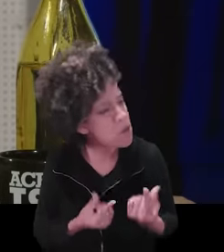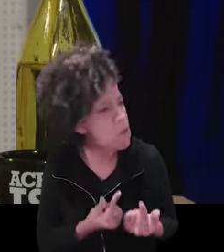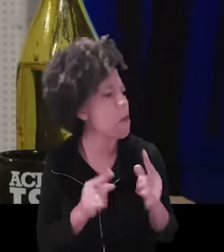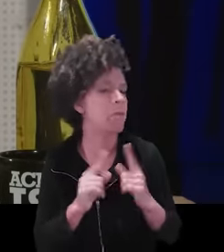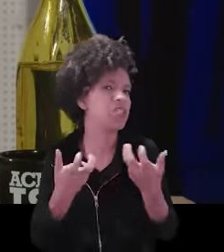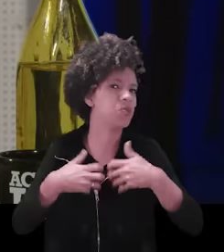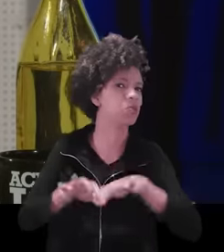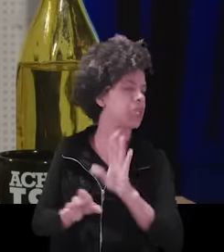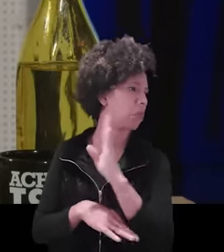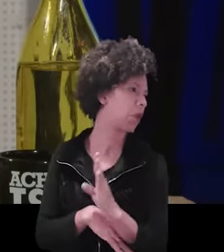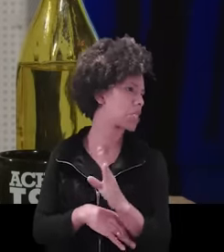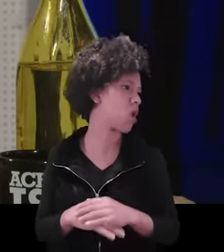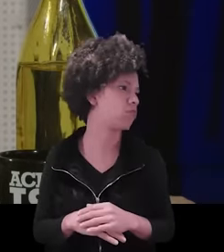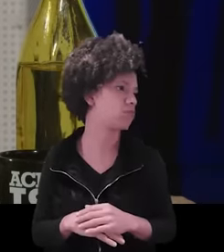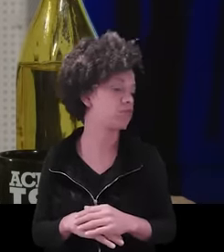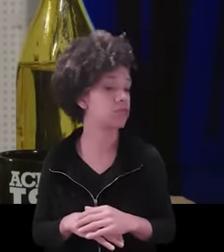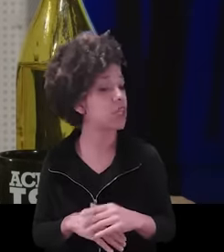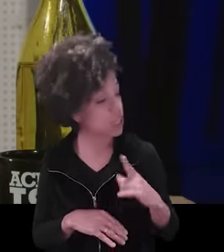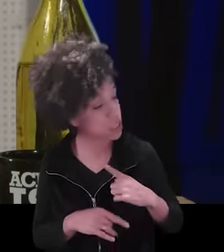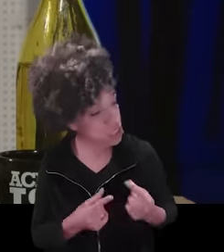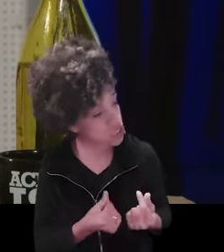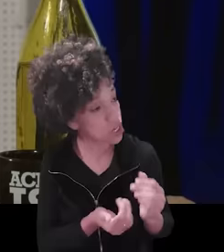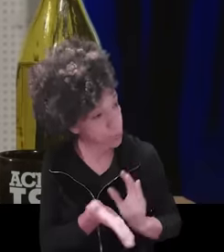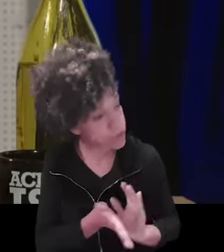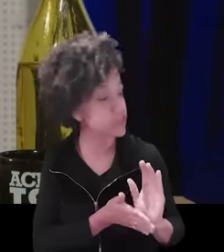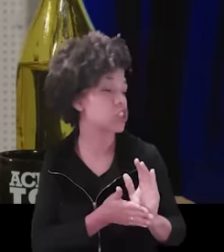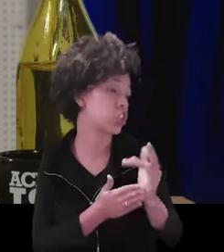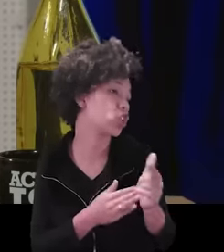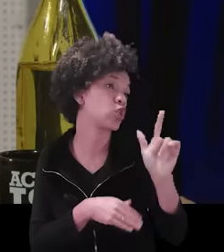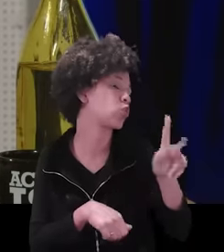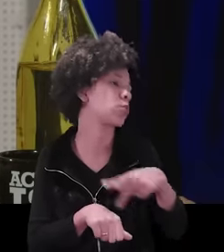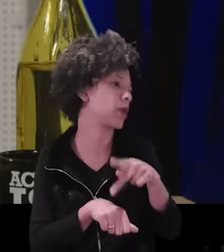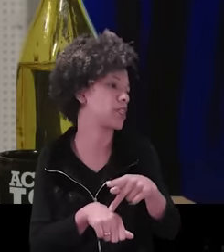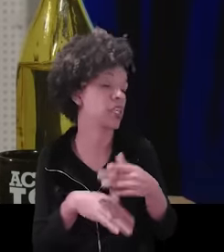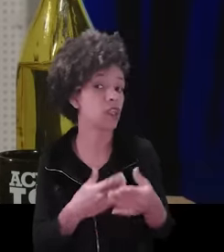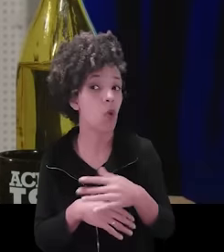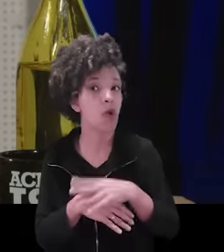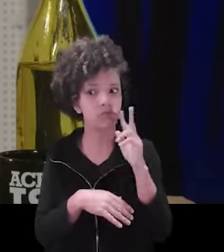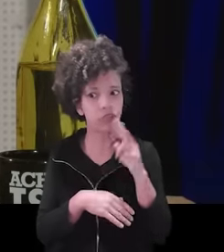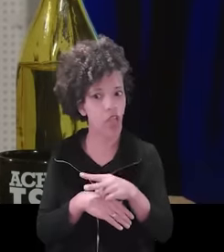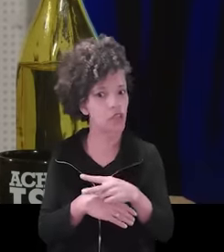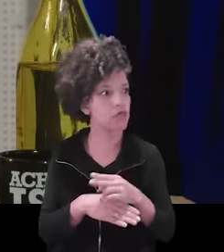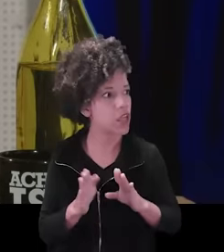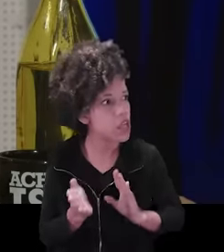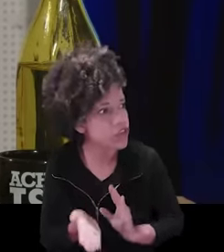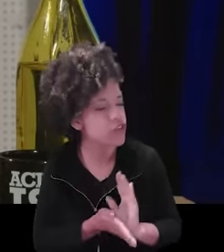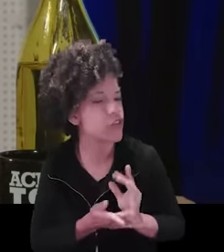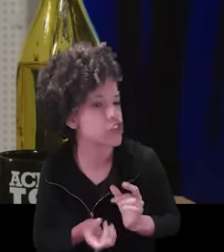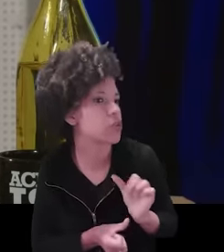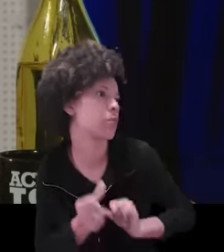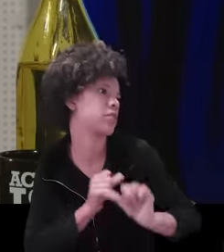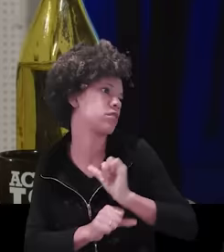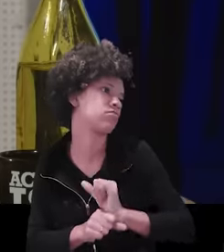bem aqui mas que não quer mais viver no país e que tem dinheiro para investir fora então hoje a gente tá vendo um grandes